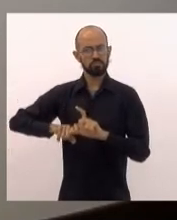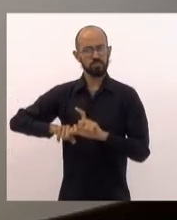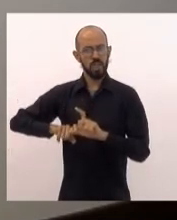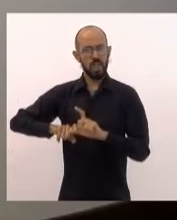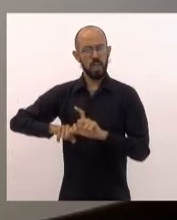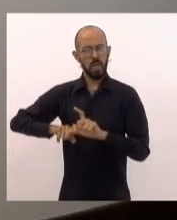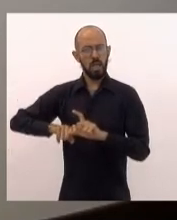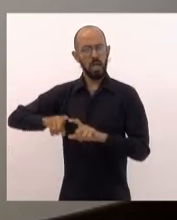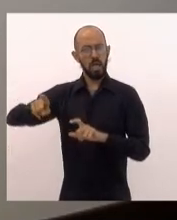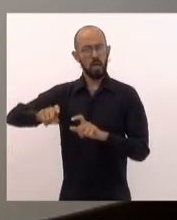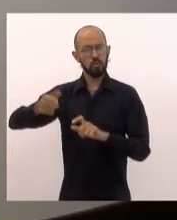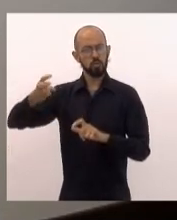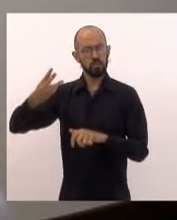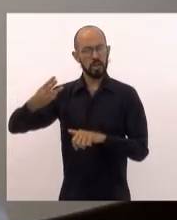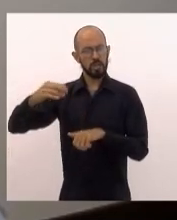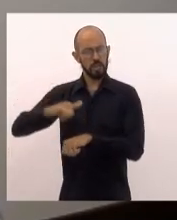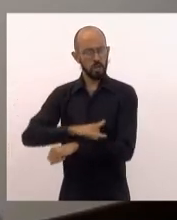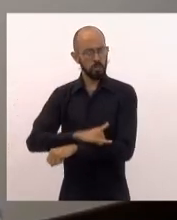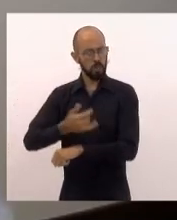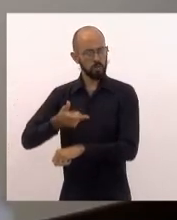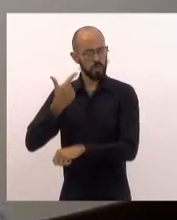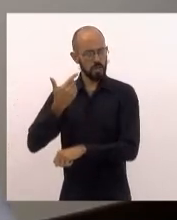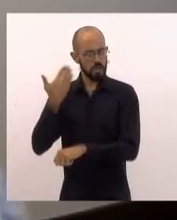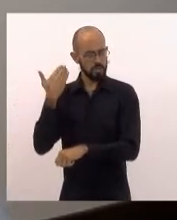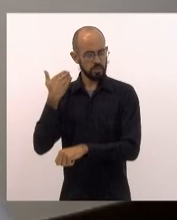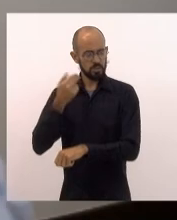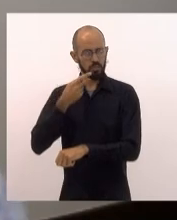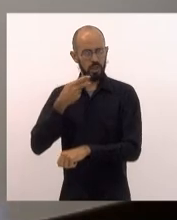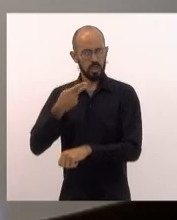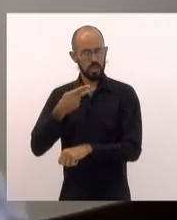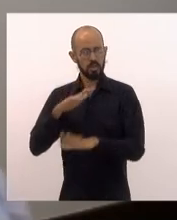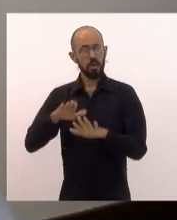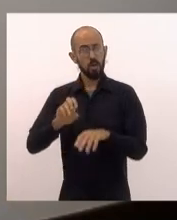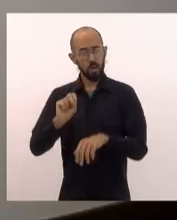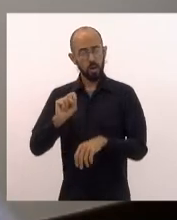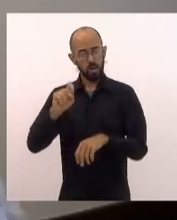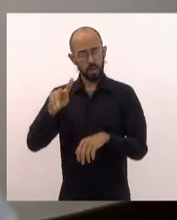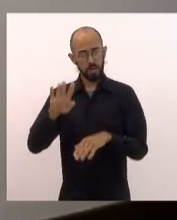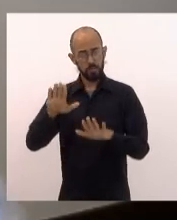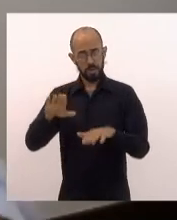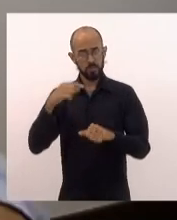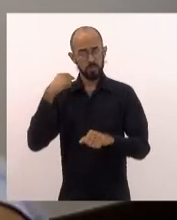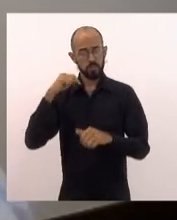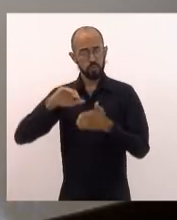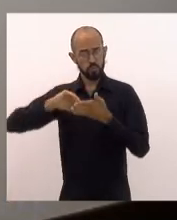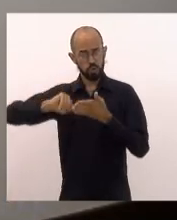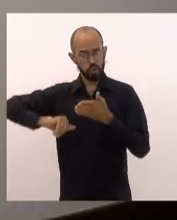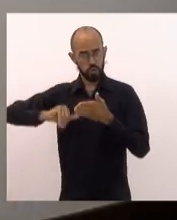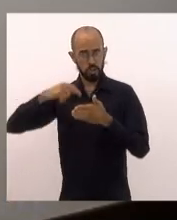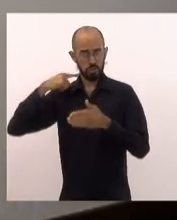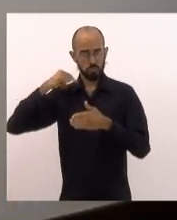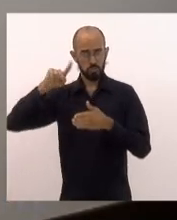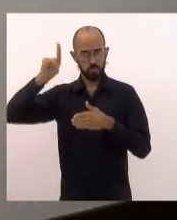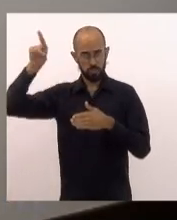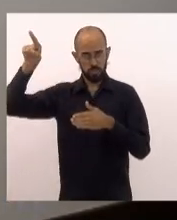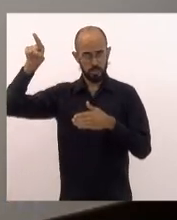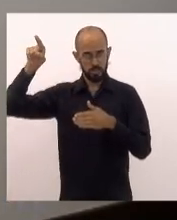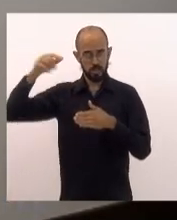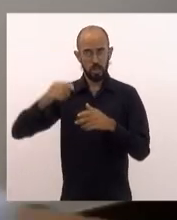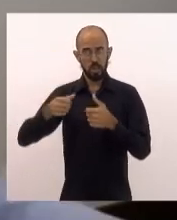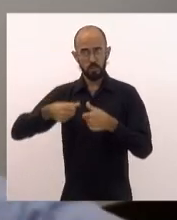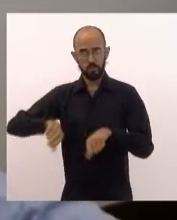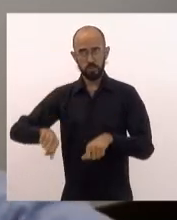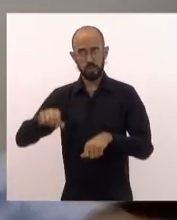problema central. Porque quando tira esses três aeroportos deficitários de Minas Gerais e deixa só o Santos Dumont, o que